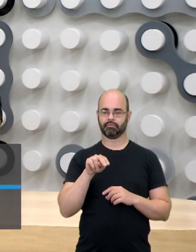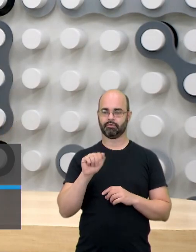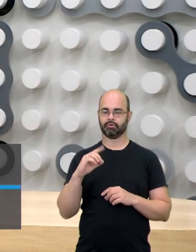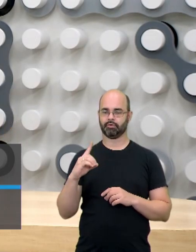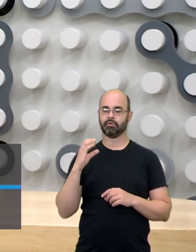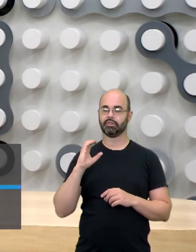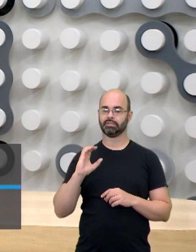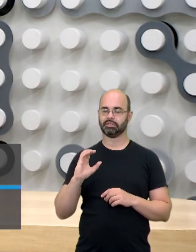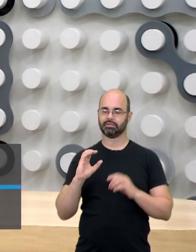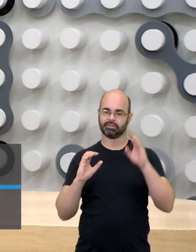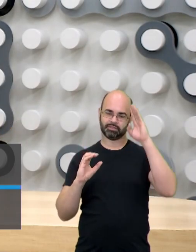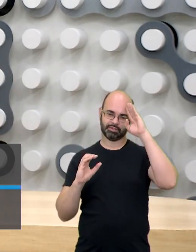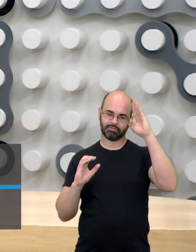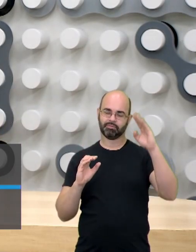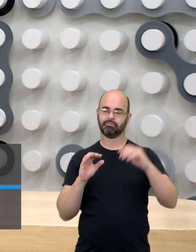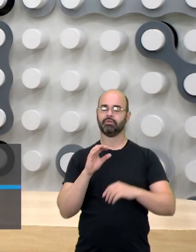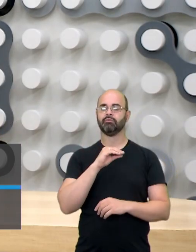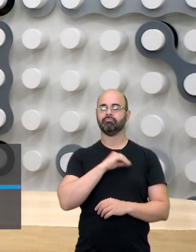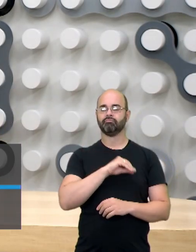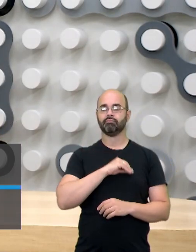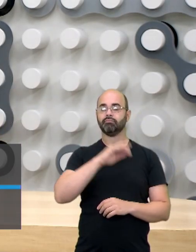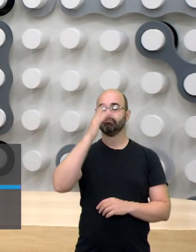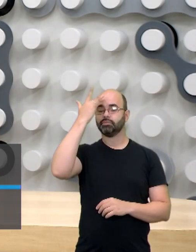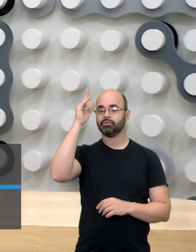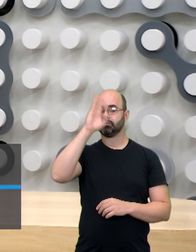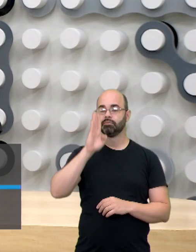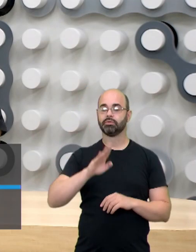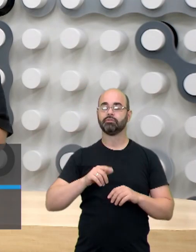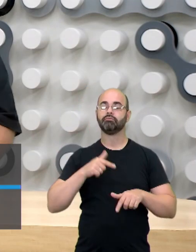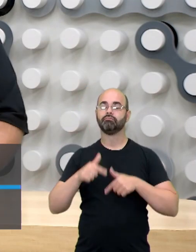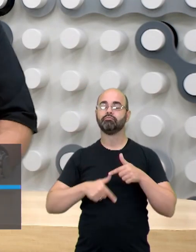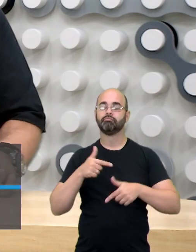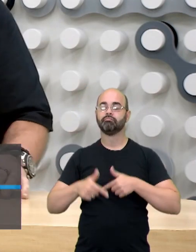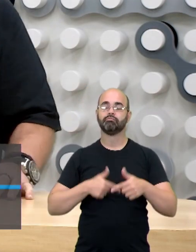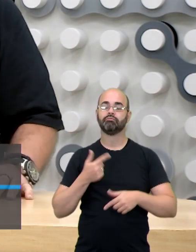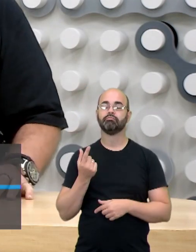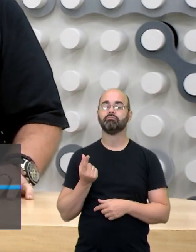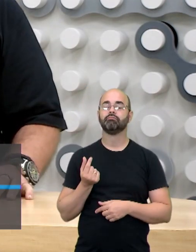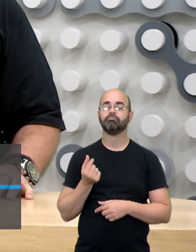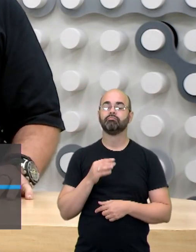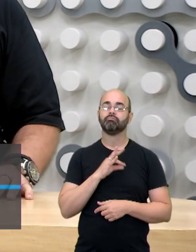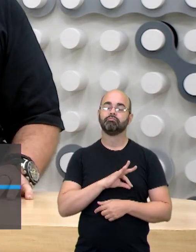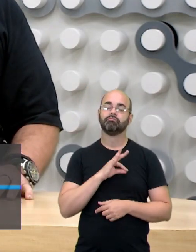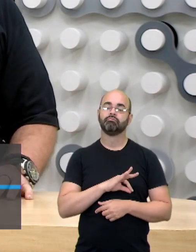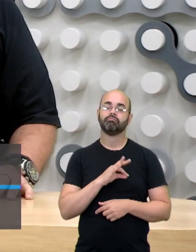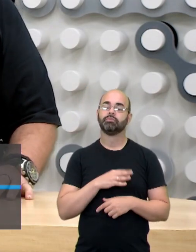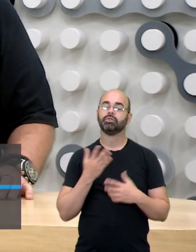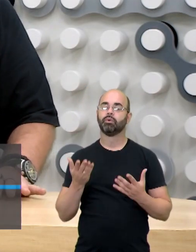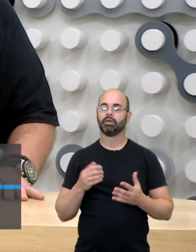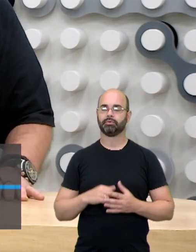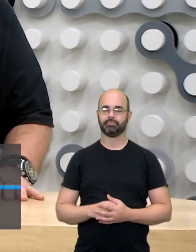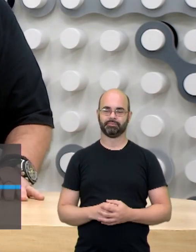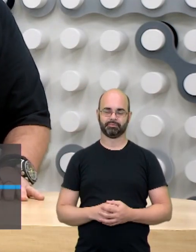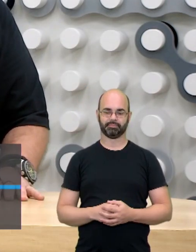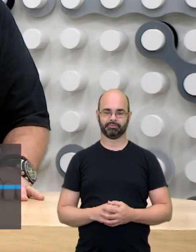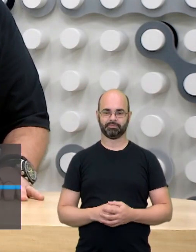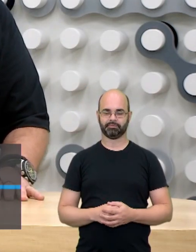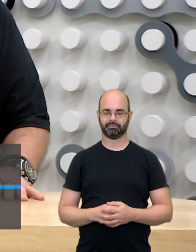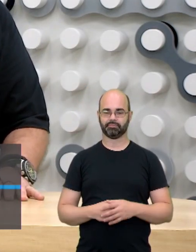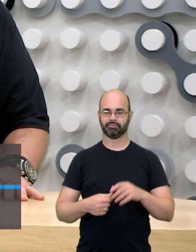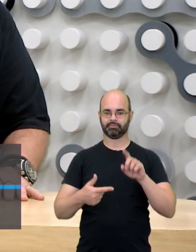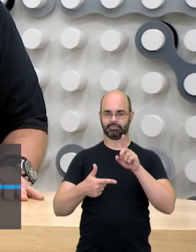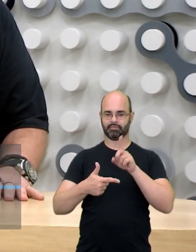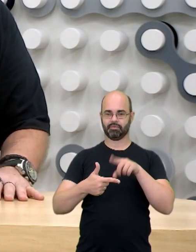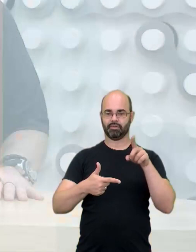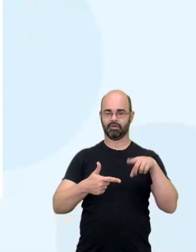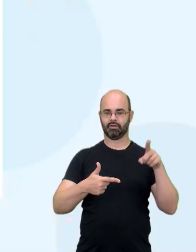muito a ver com a renda do trabalhador brasileiro, tá certo? Só para dar uma ênfase aí para vocês, eu coloquei aí um gráfico para vocês verem